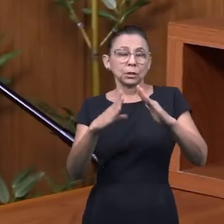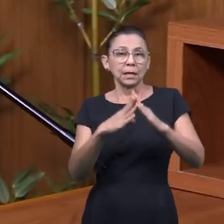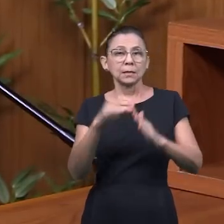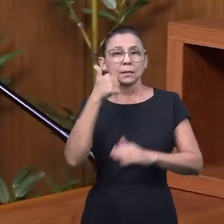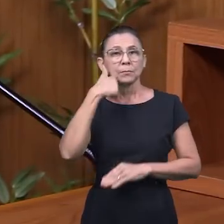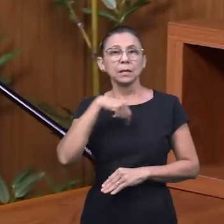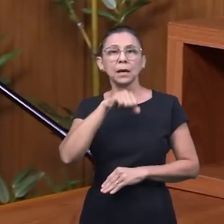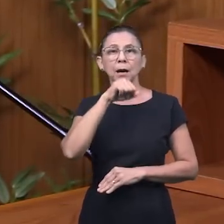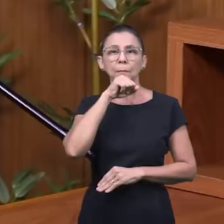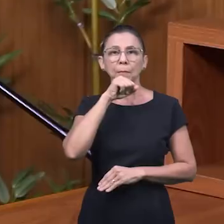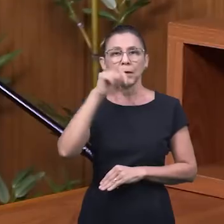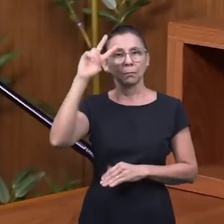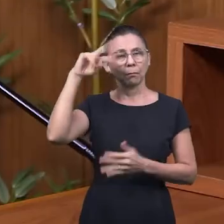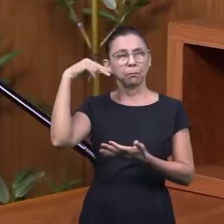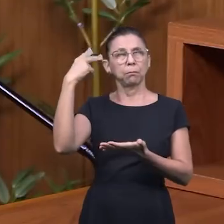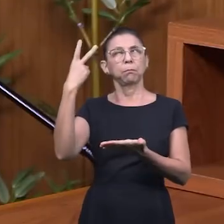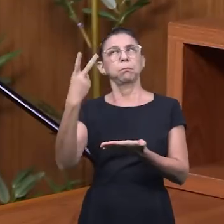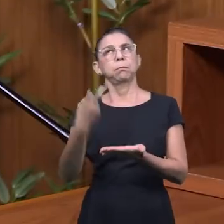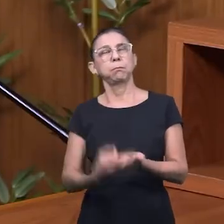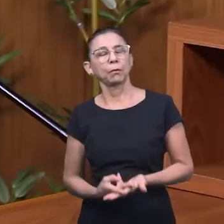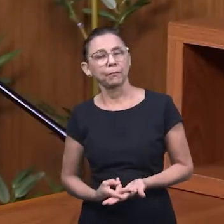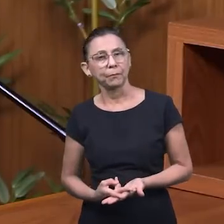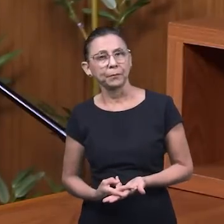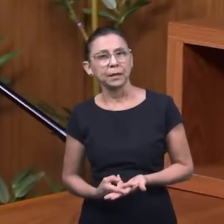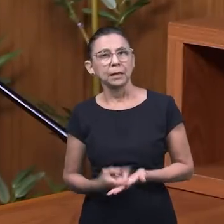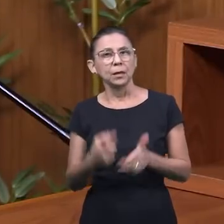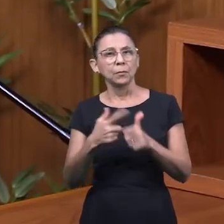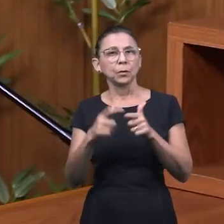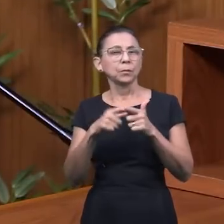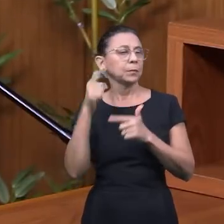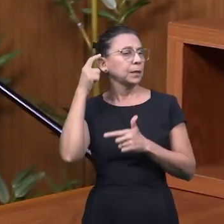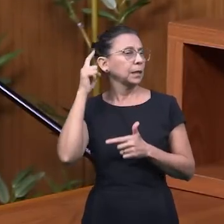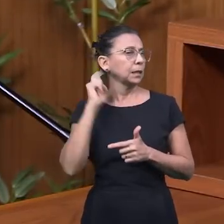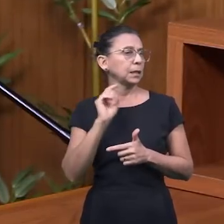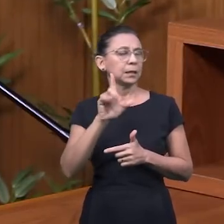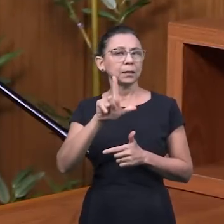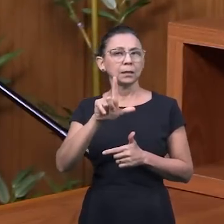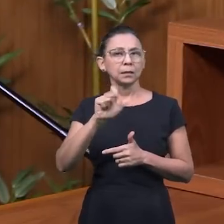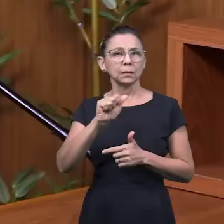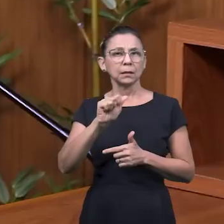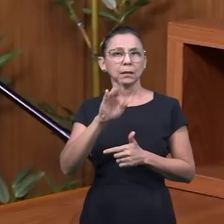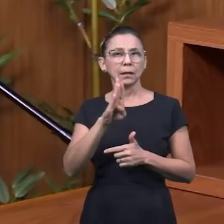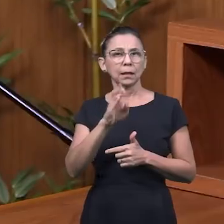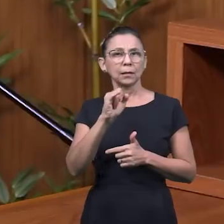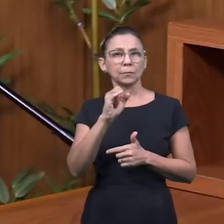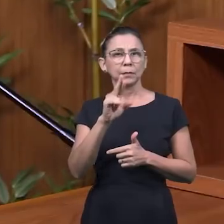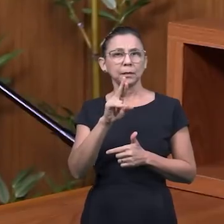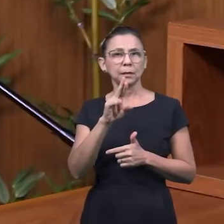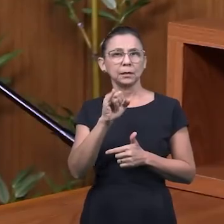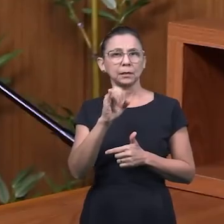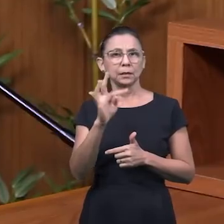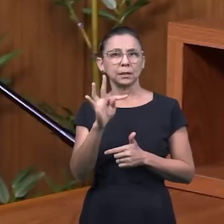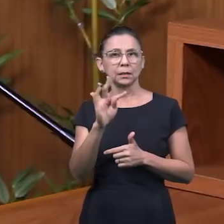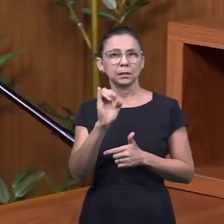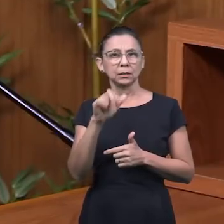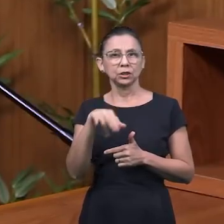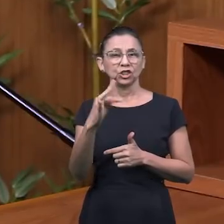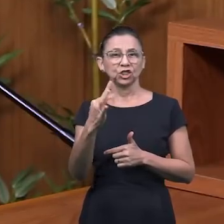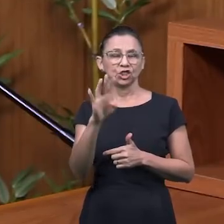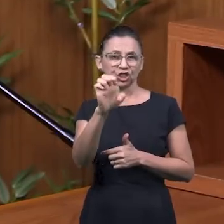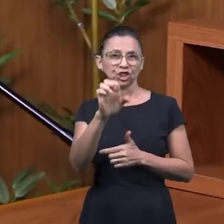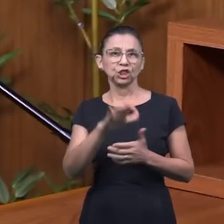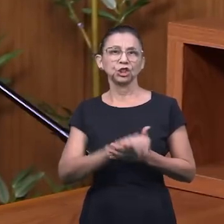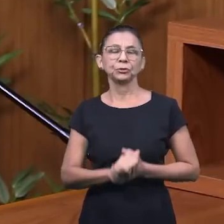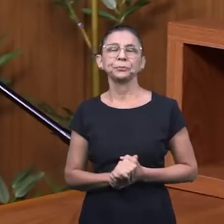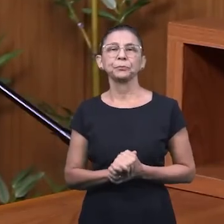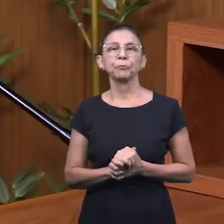labirintite, até então não tomava as medicações todos os dias, como deveria, né? E ela trabalha no terraço. Ela é artesã, faz forminhas,